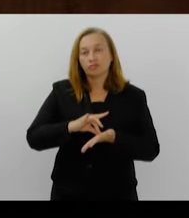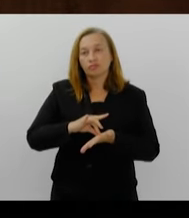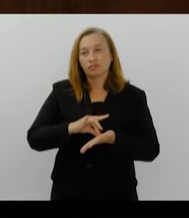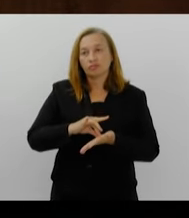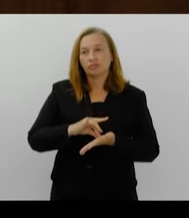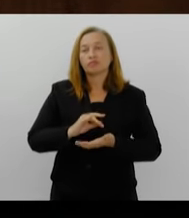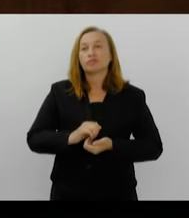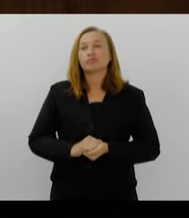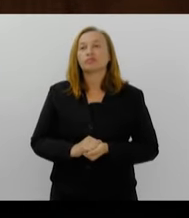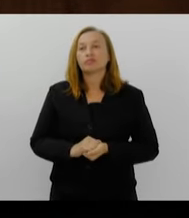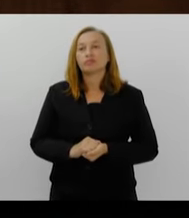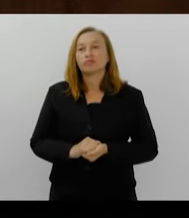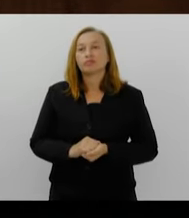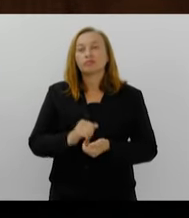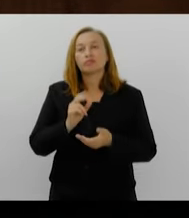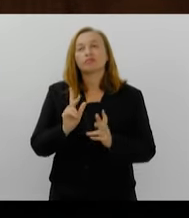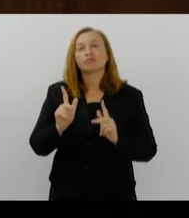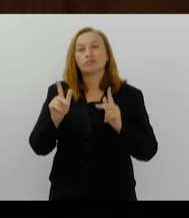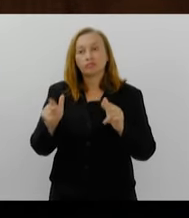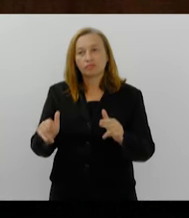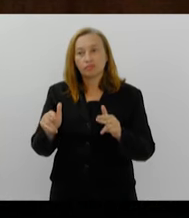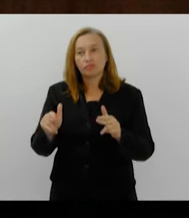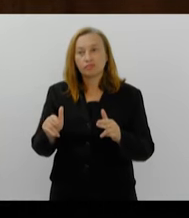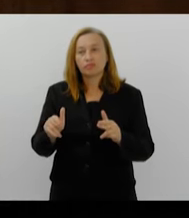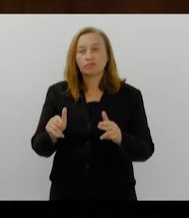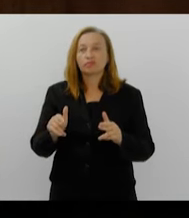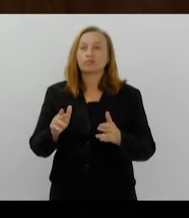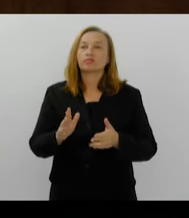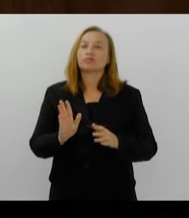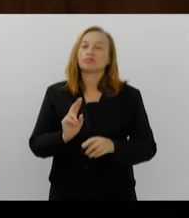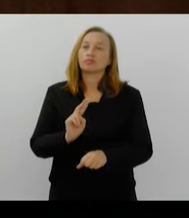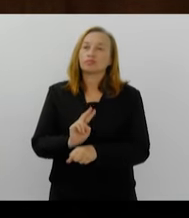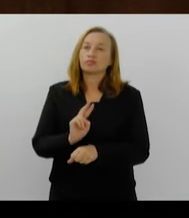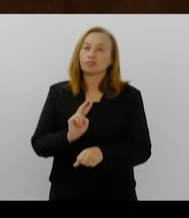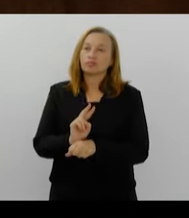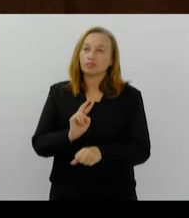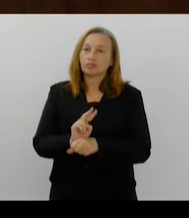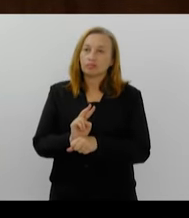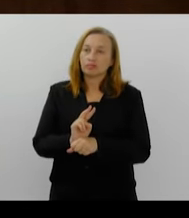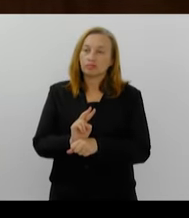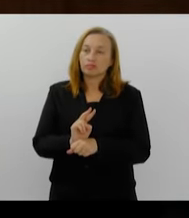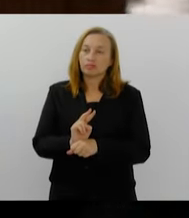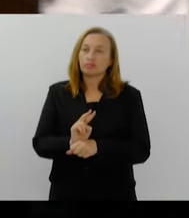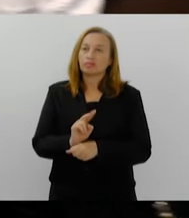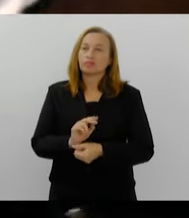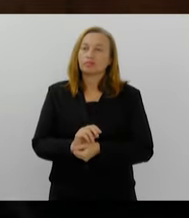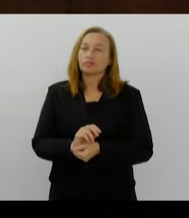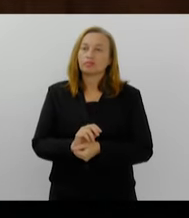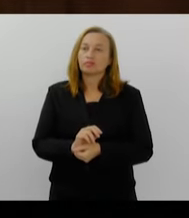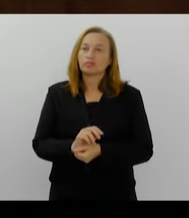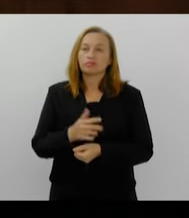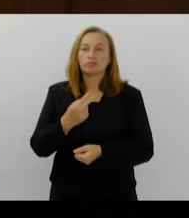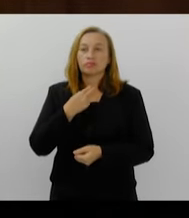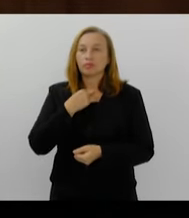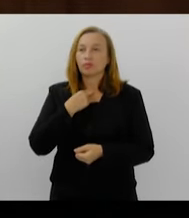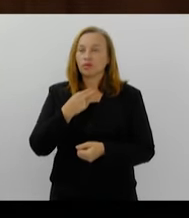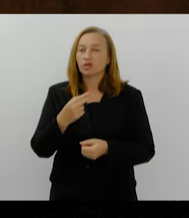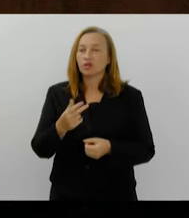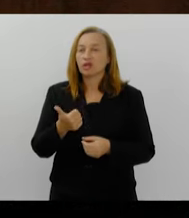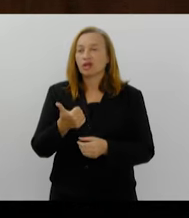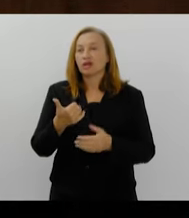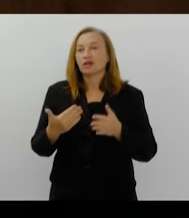analogia, da mesma forma, esta medida protetiva não poderia ultrapassar os 18 meses.